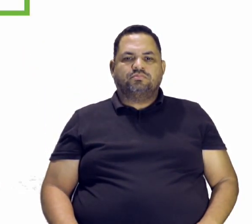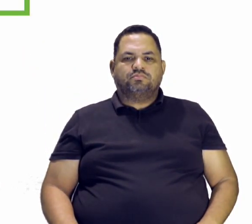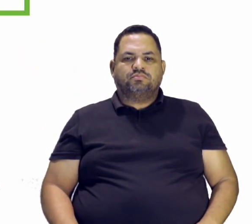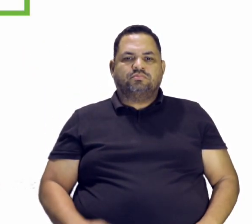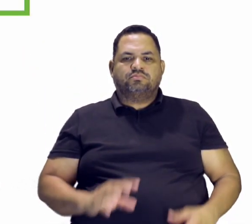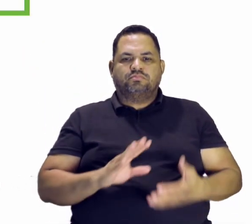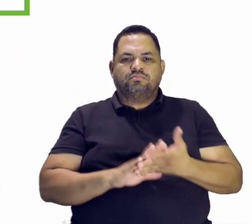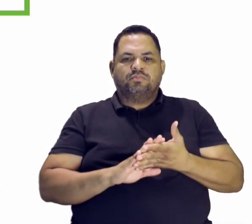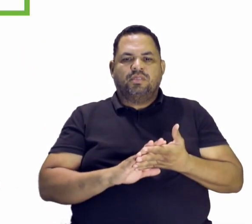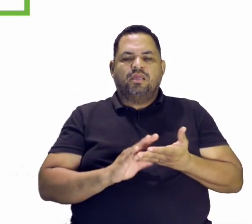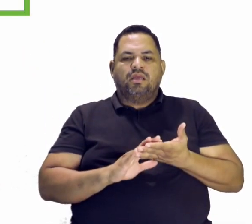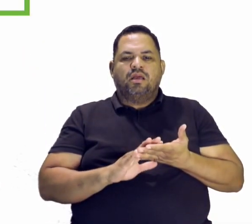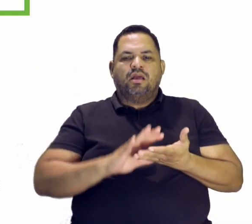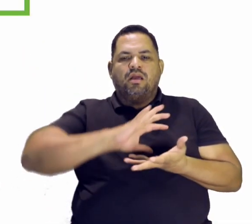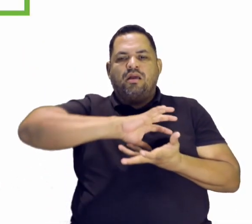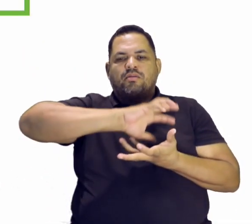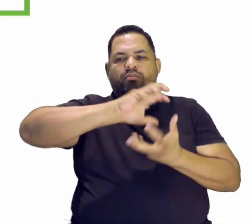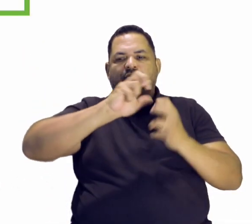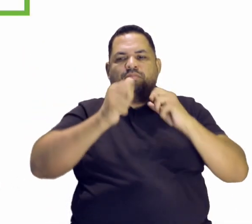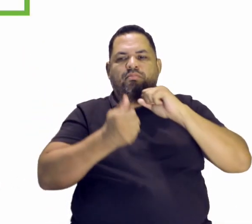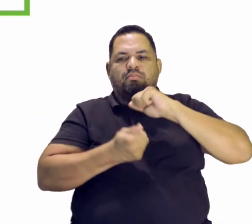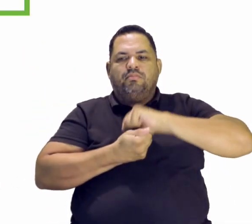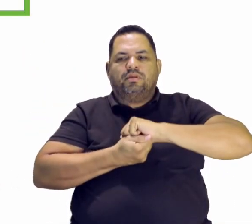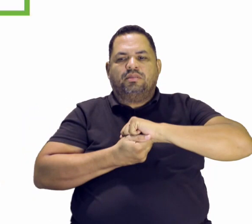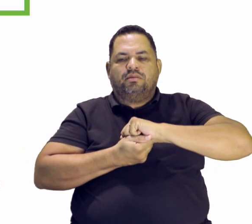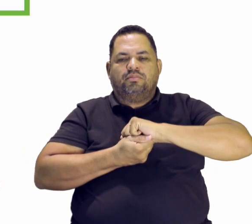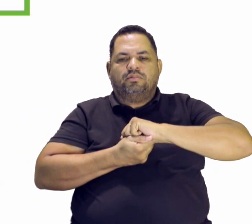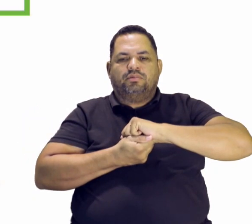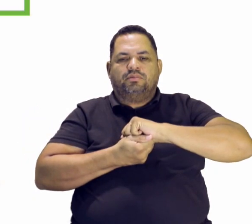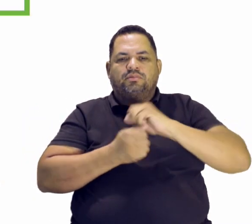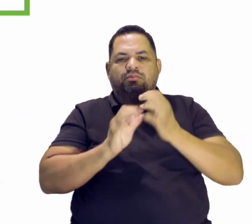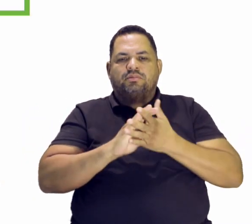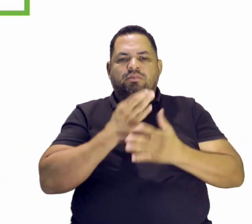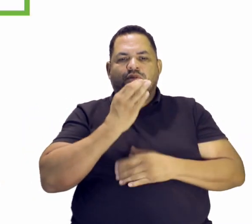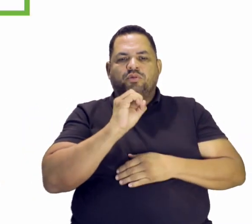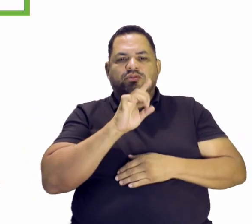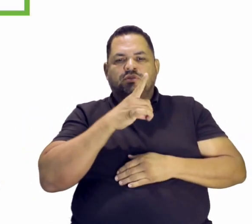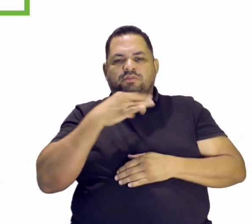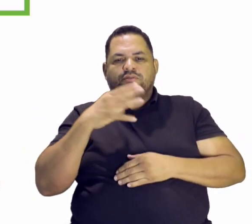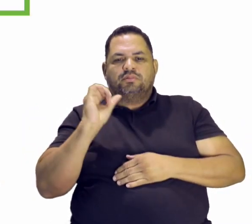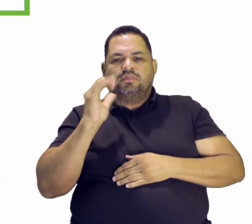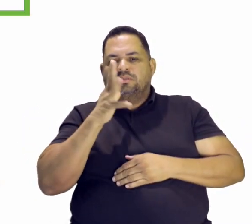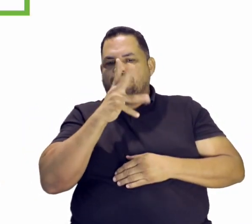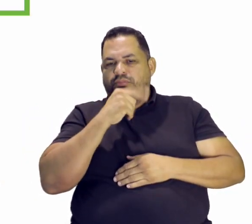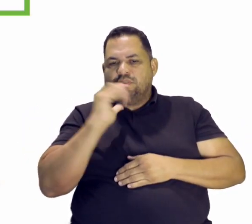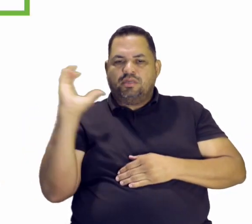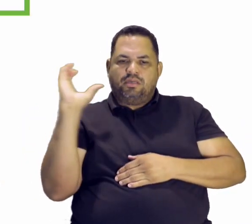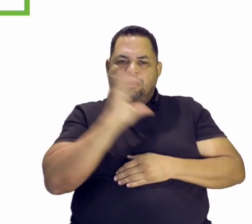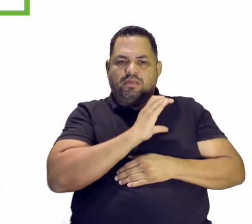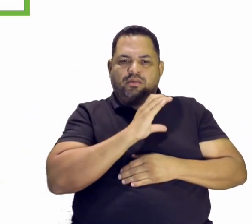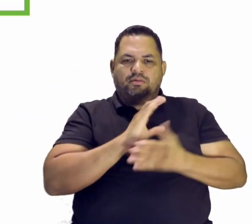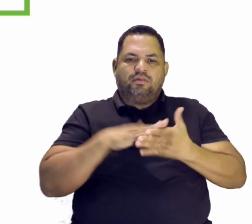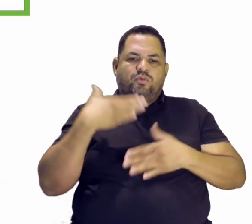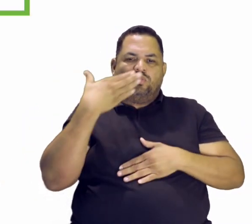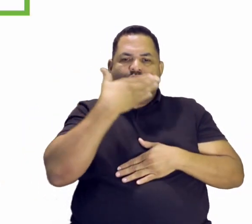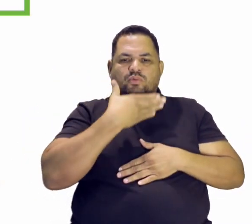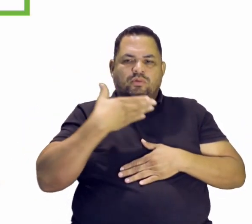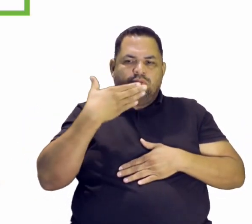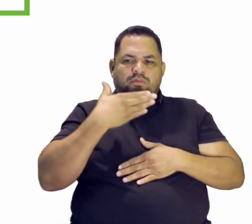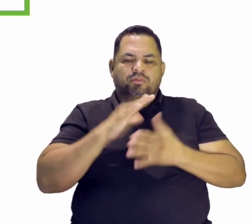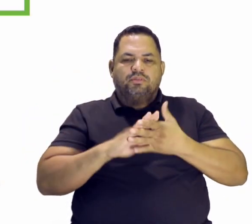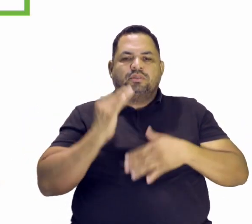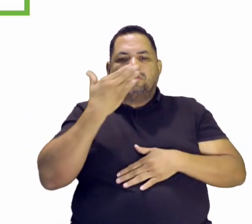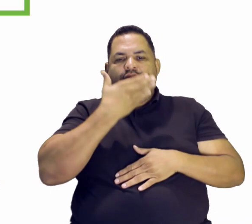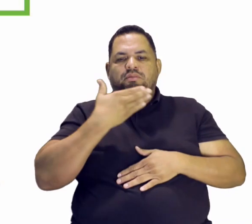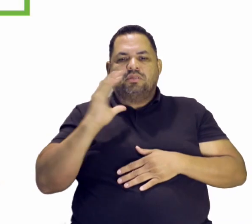marcação metabólica, ela pode ser oxidativa lenta, oxidativa rápida, glicolítica, glicolítica rápida, que tem a ver